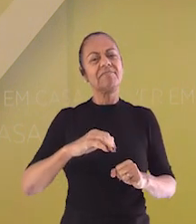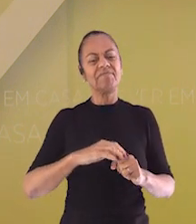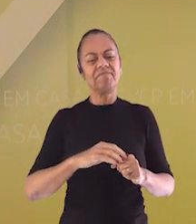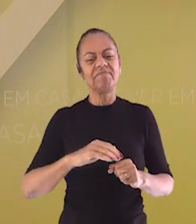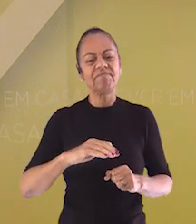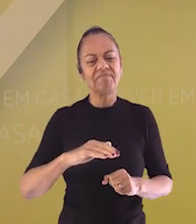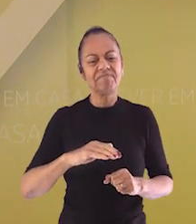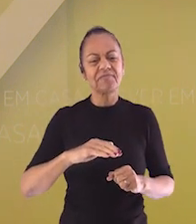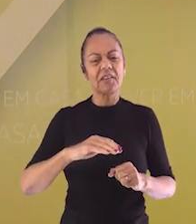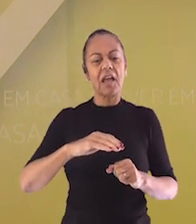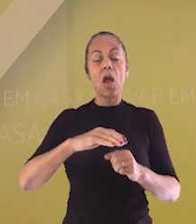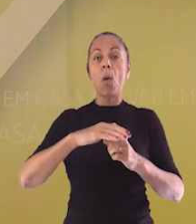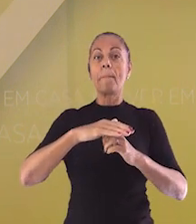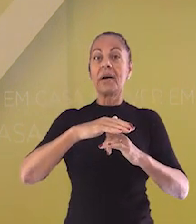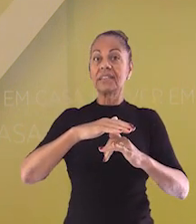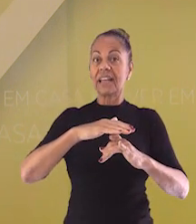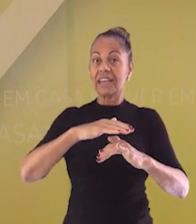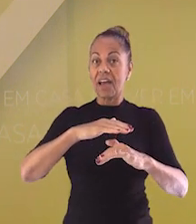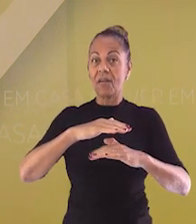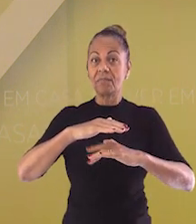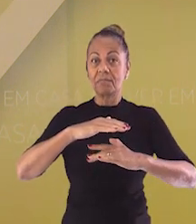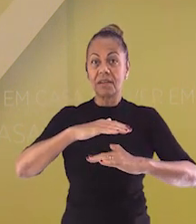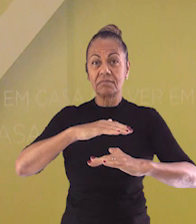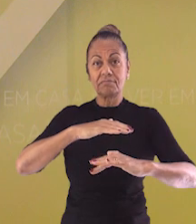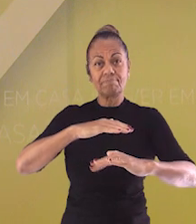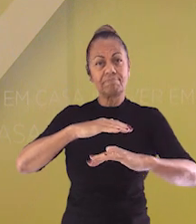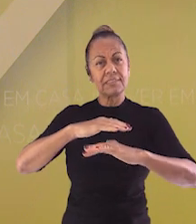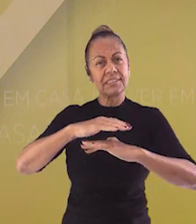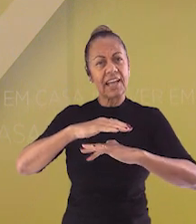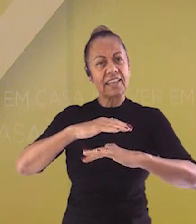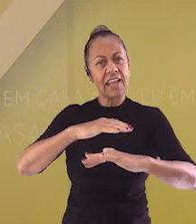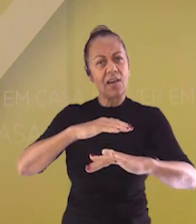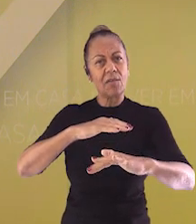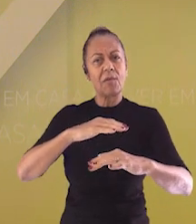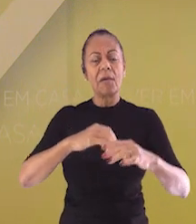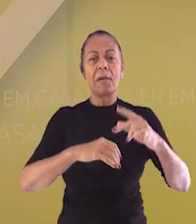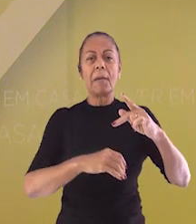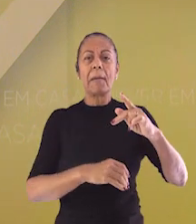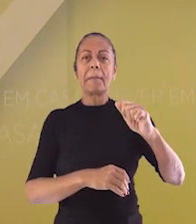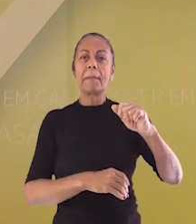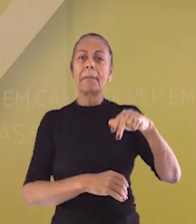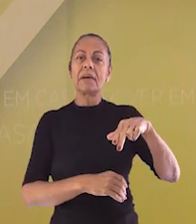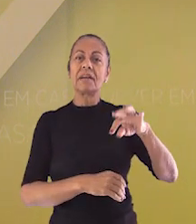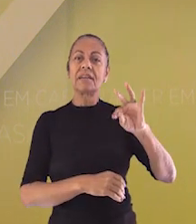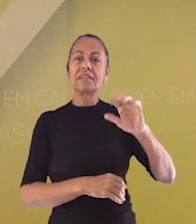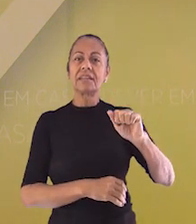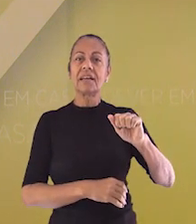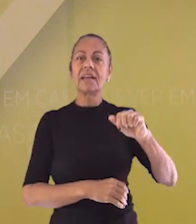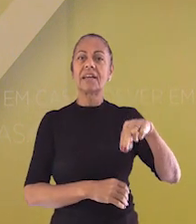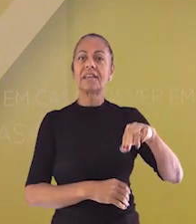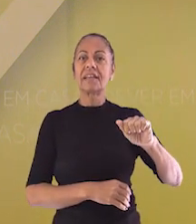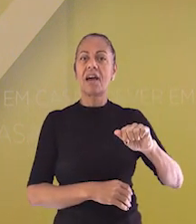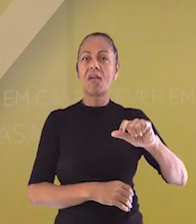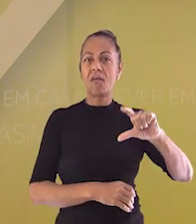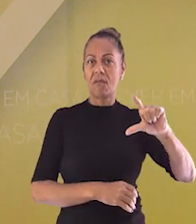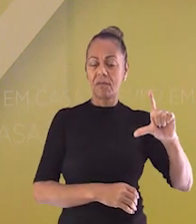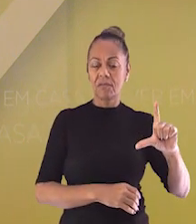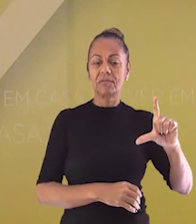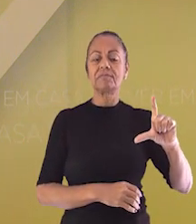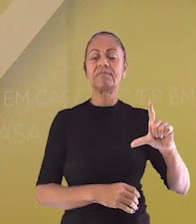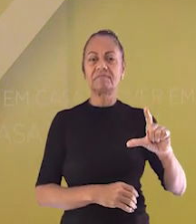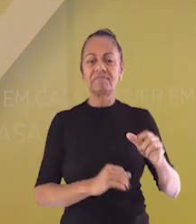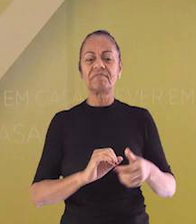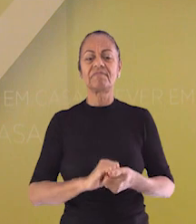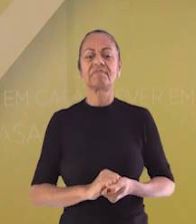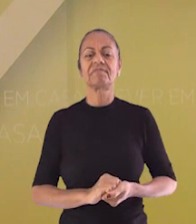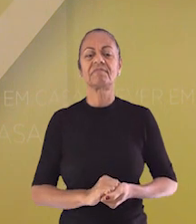Brasil. Isso porque é uma época do ano em que a região fica tomada por água, ou seja, toda inundada. Você